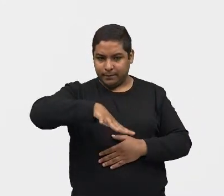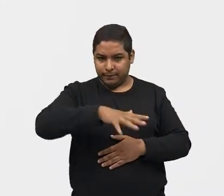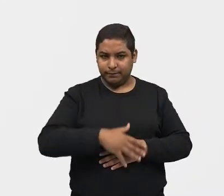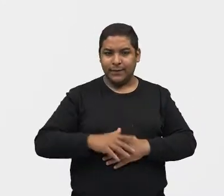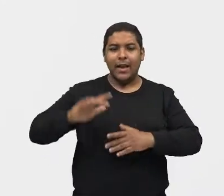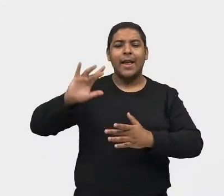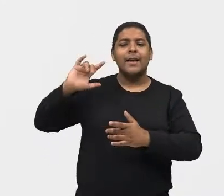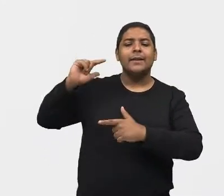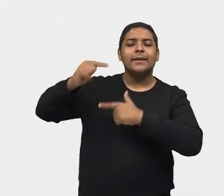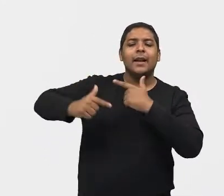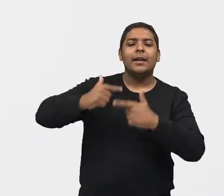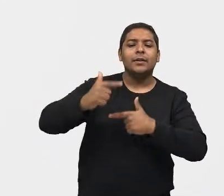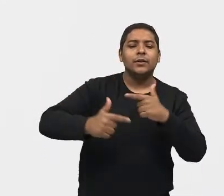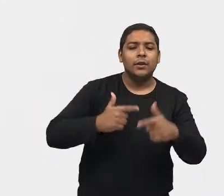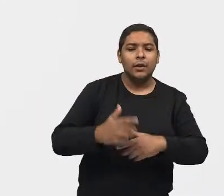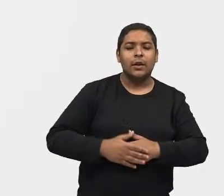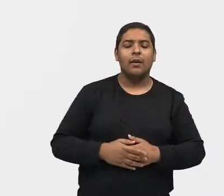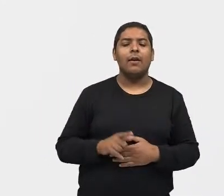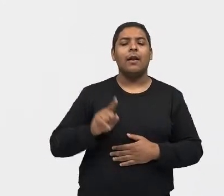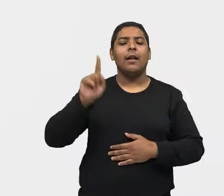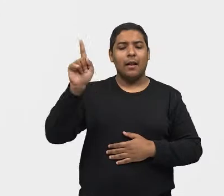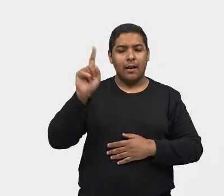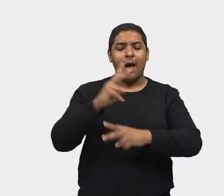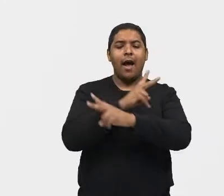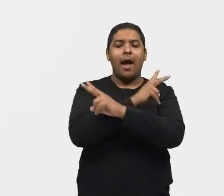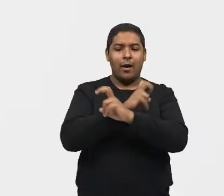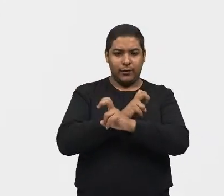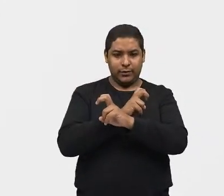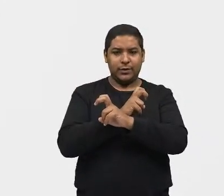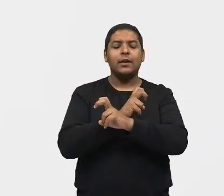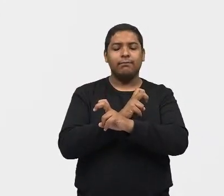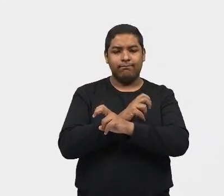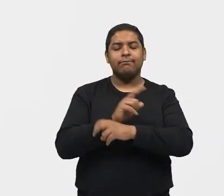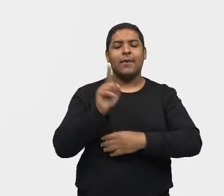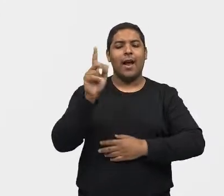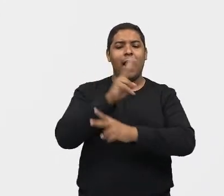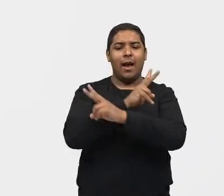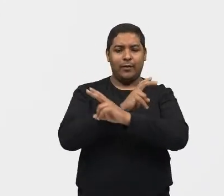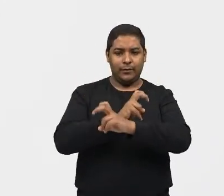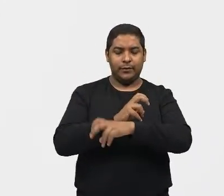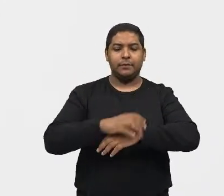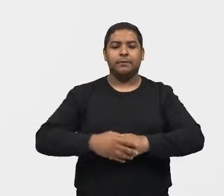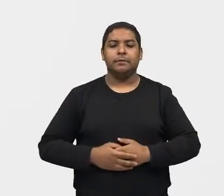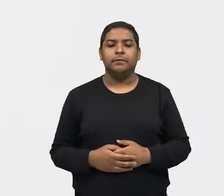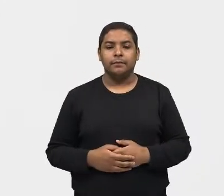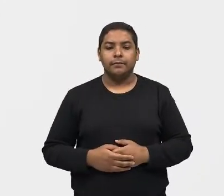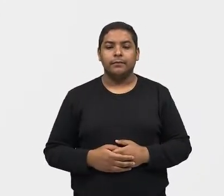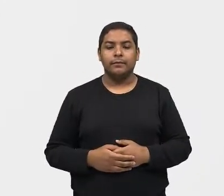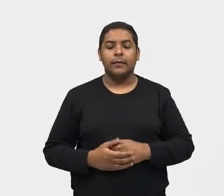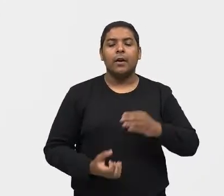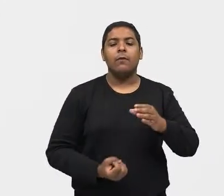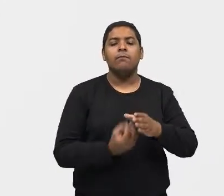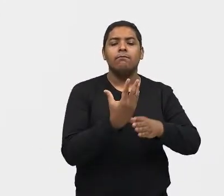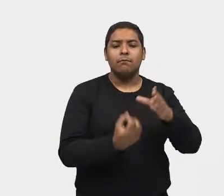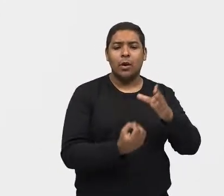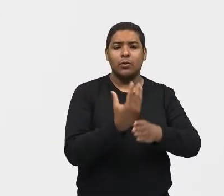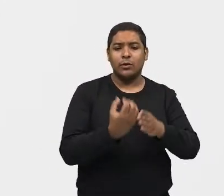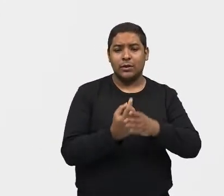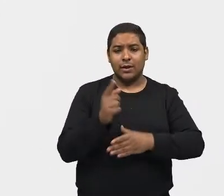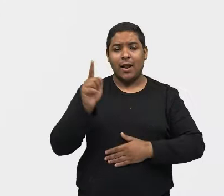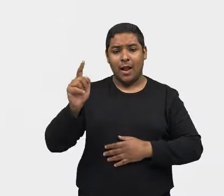tradicionais austríacas. Então, ela vem lá da Áustria, certo? Foi introduzida em Paris em